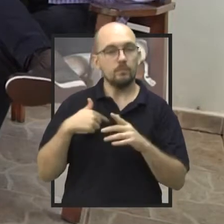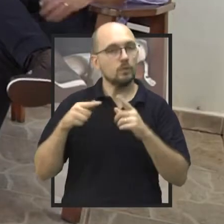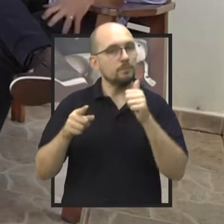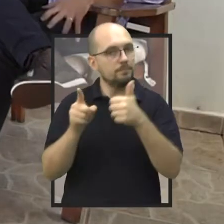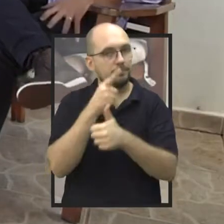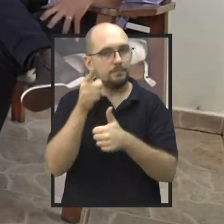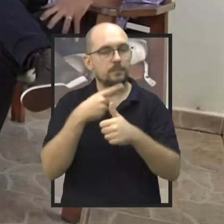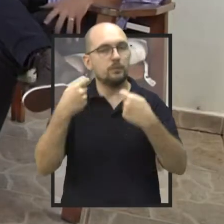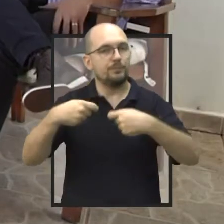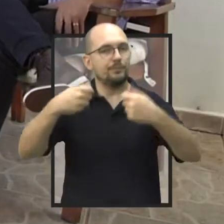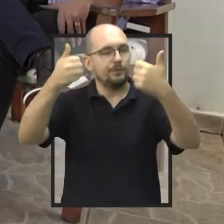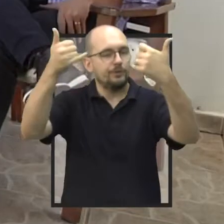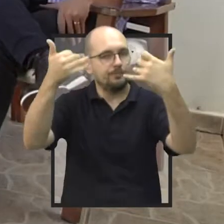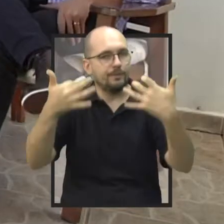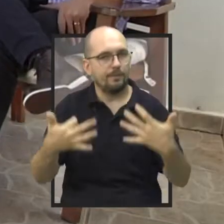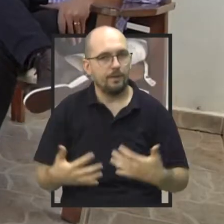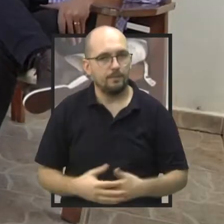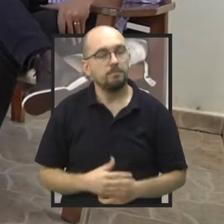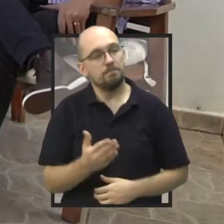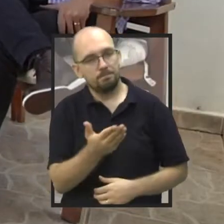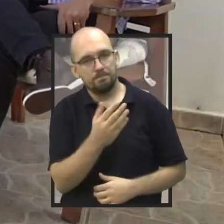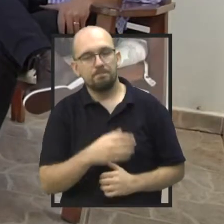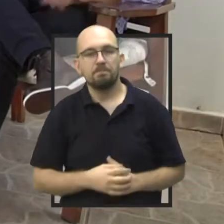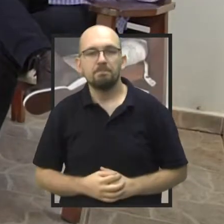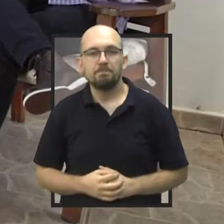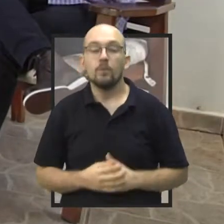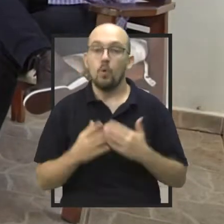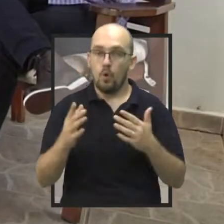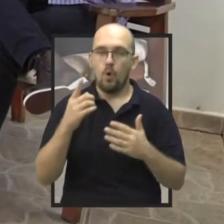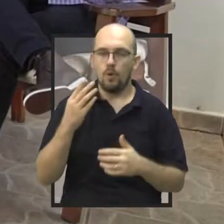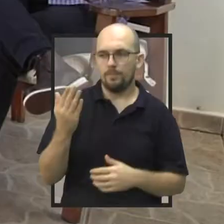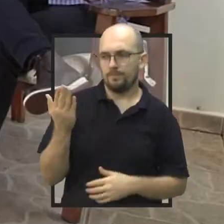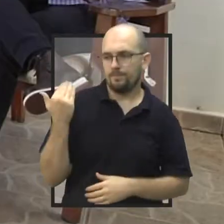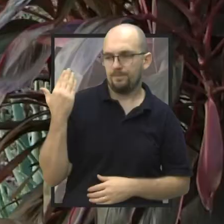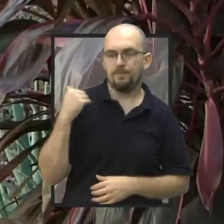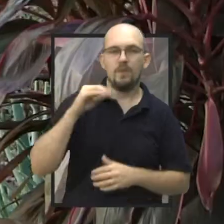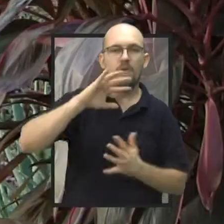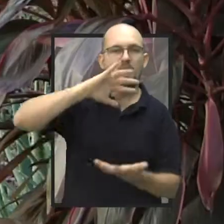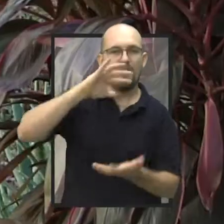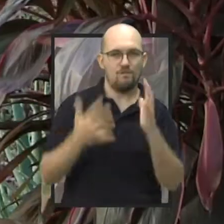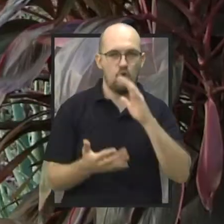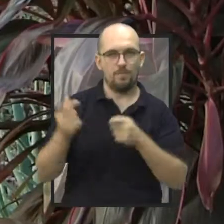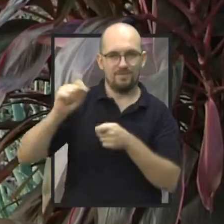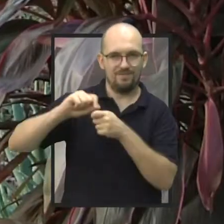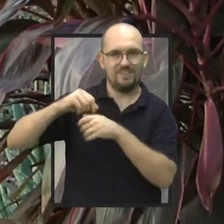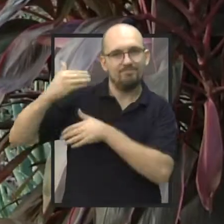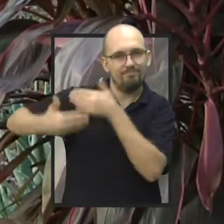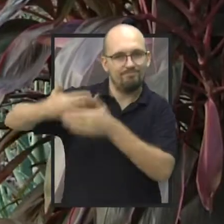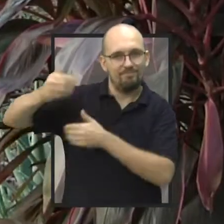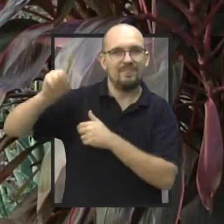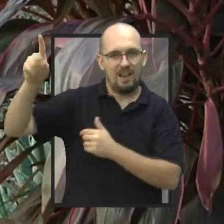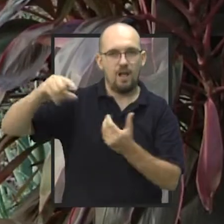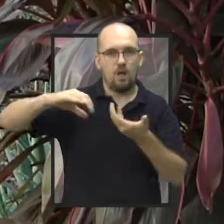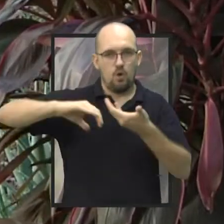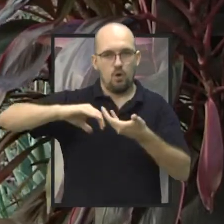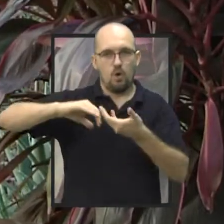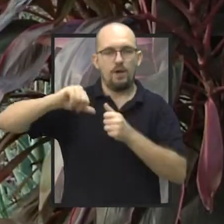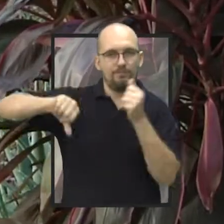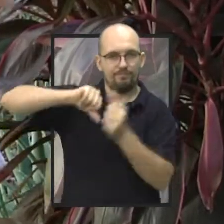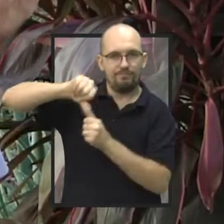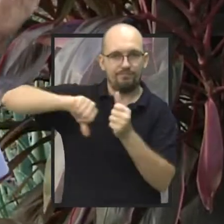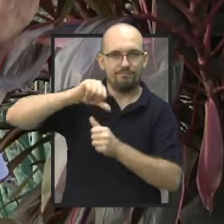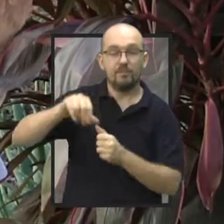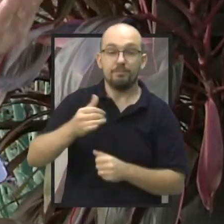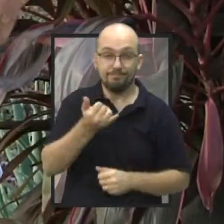justificar. Pois não. Foi apresentado agora na reforma política que está em andamento no Congresso, que de